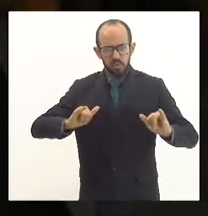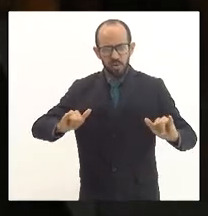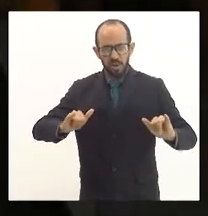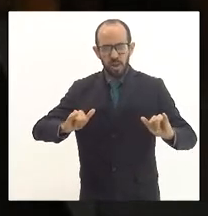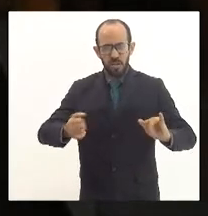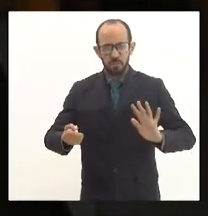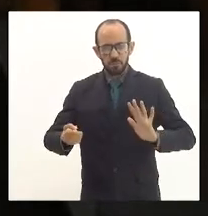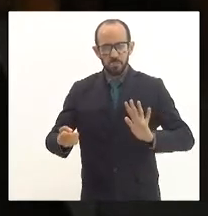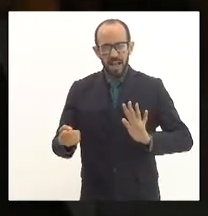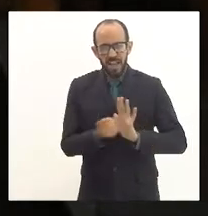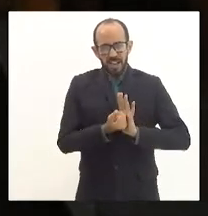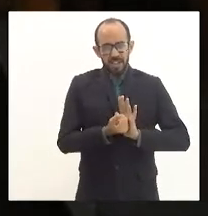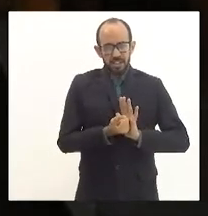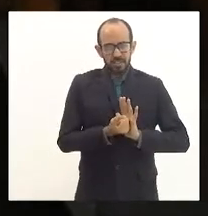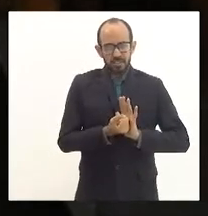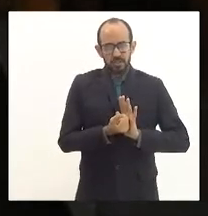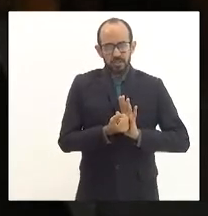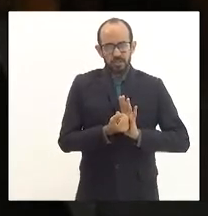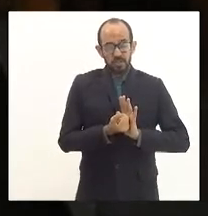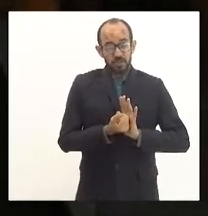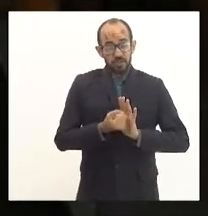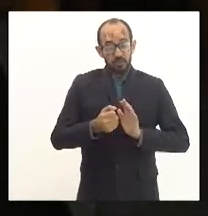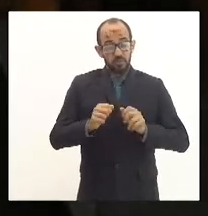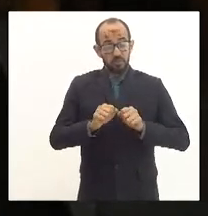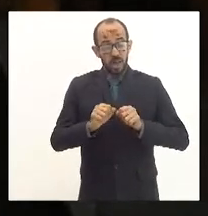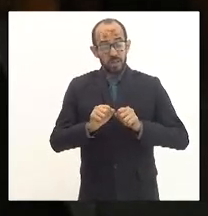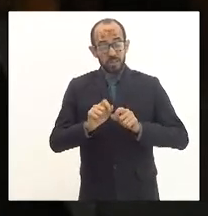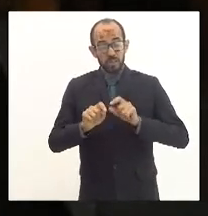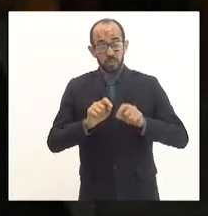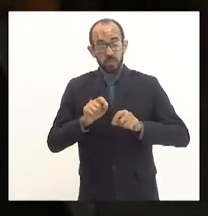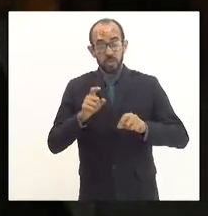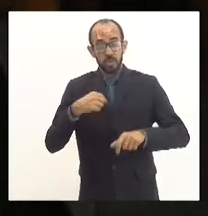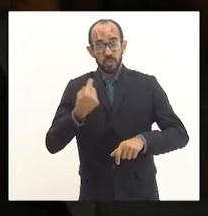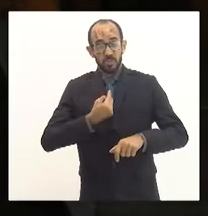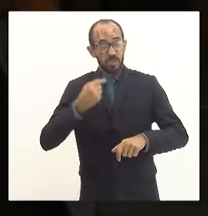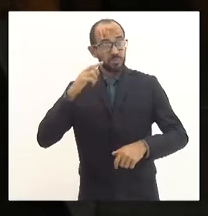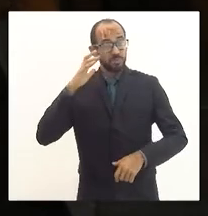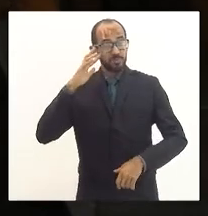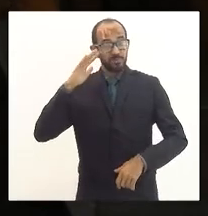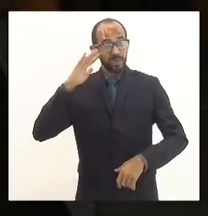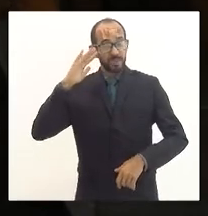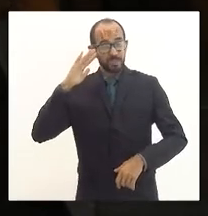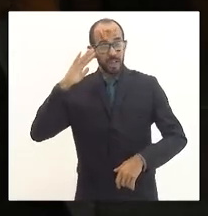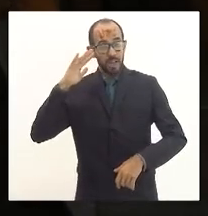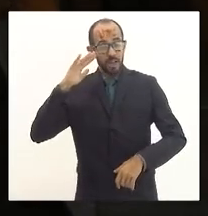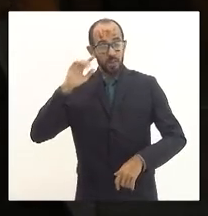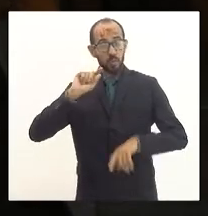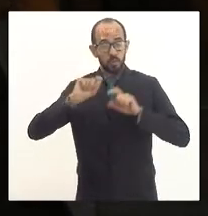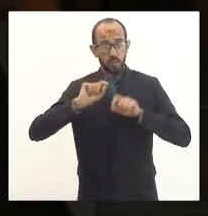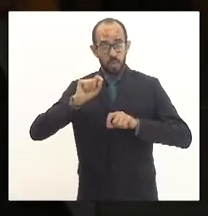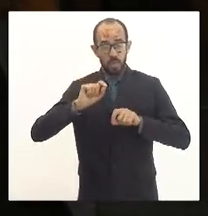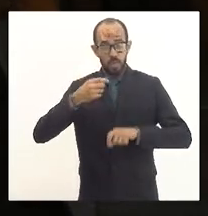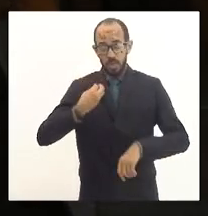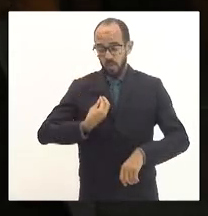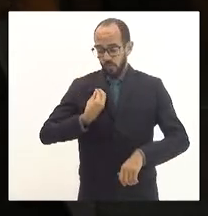que nos levam a considerar o que a vida humana